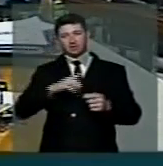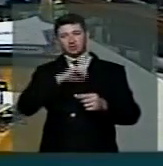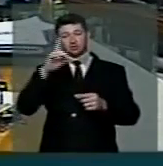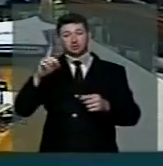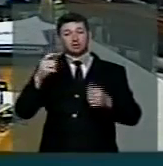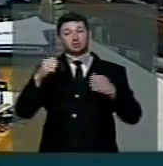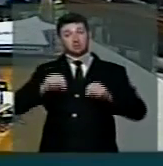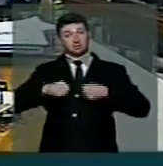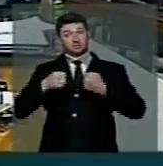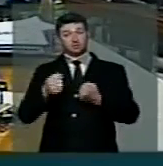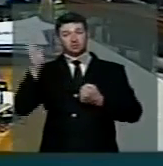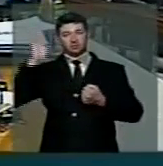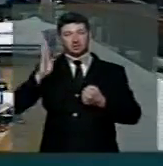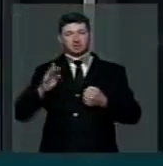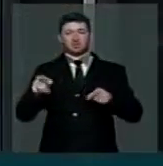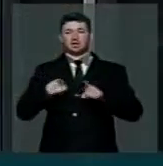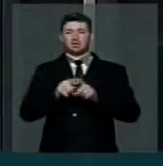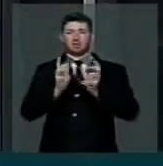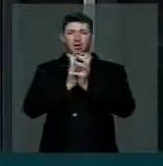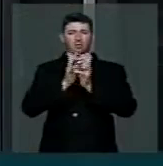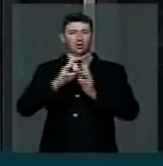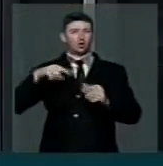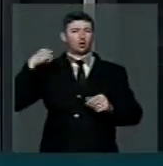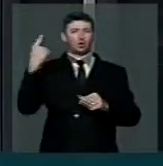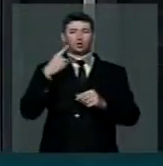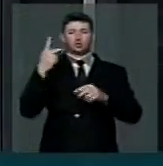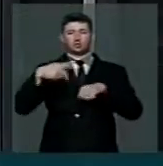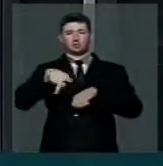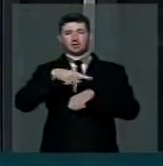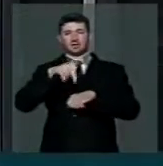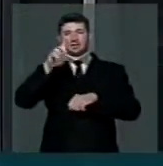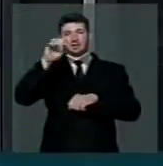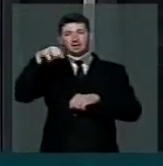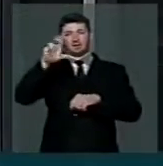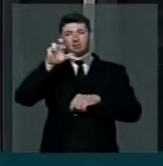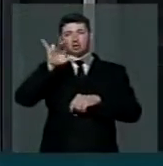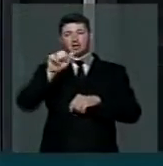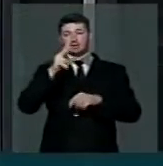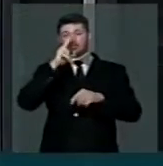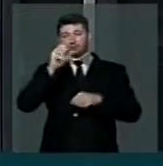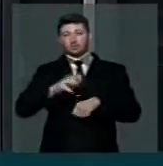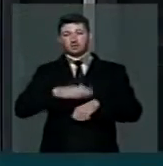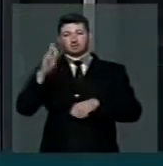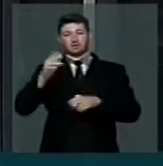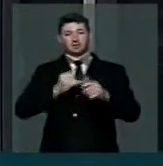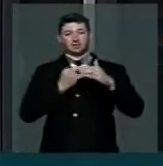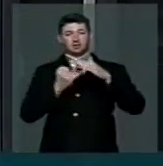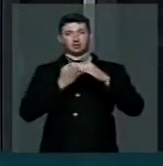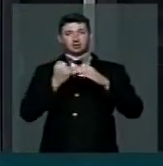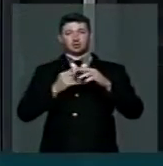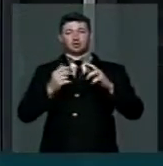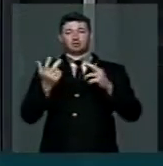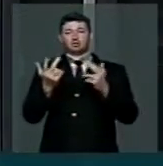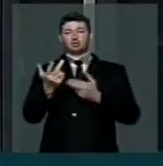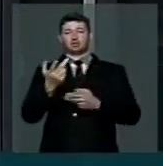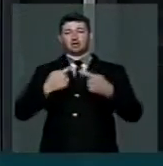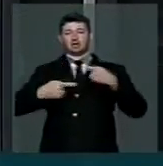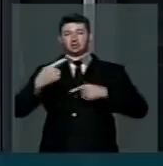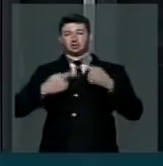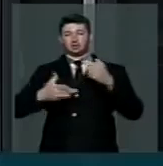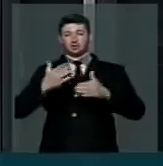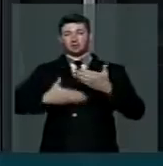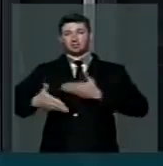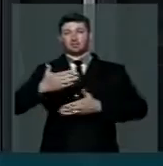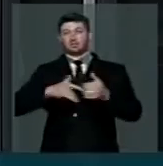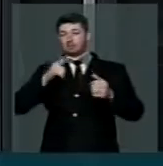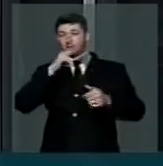do Brasil e de toda a comunidade de nações democráticas pelo fortalecimento de organismos multilaterais com foco